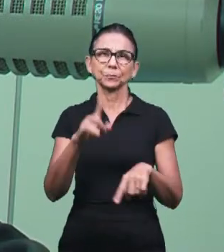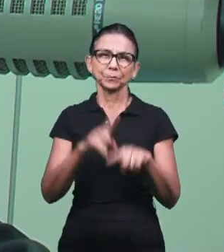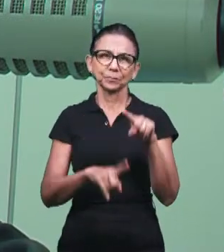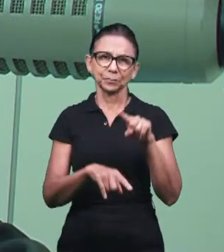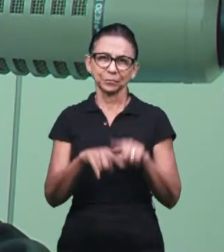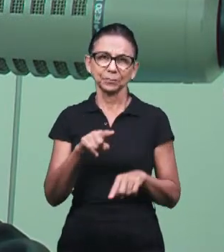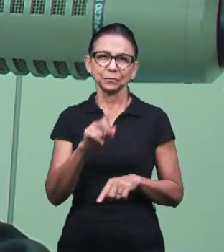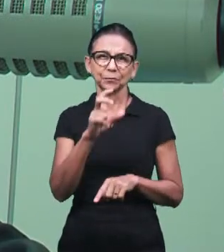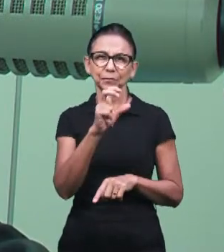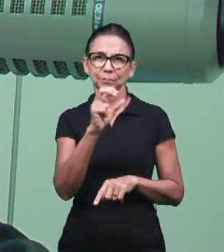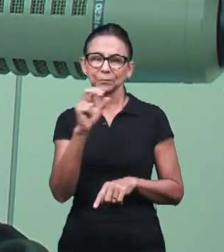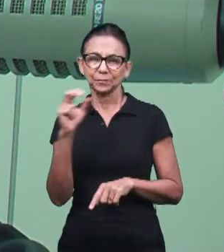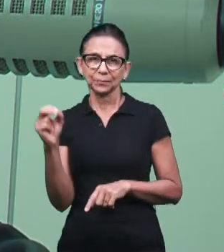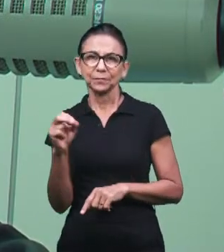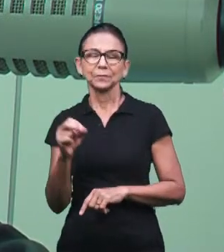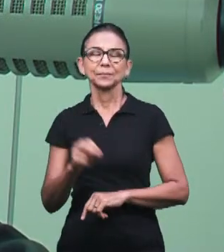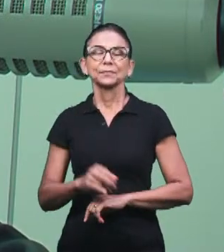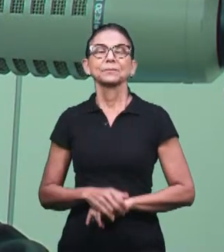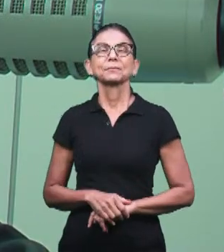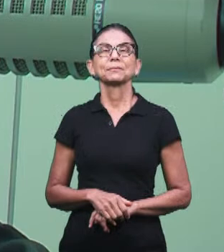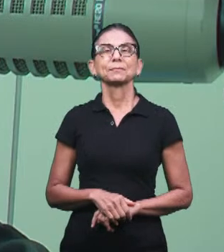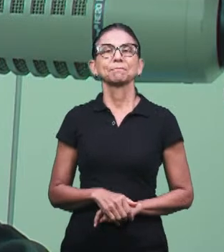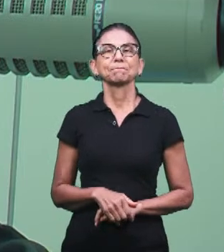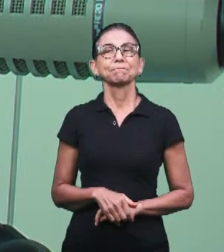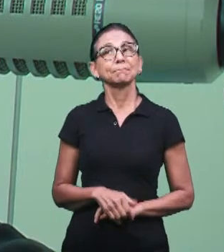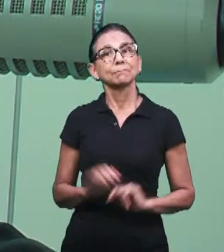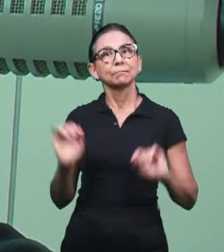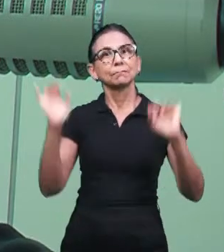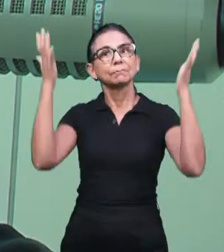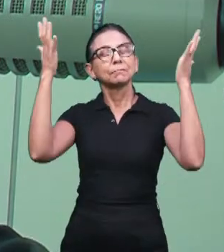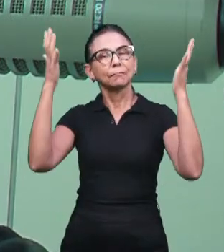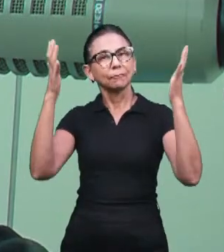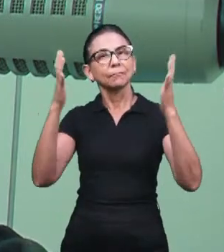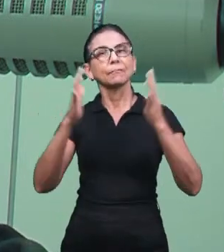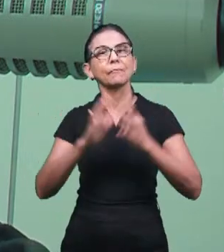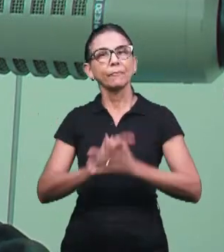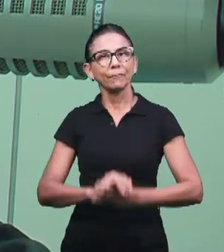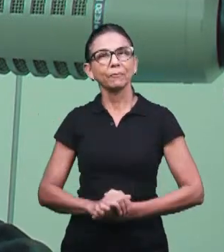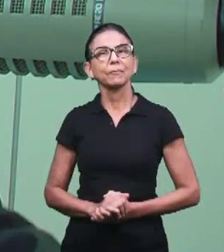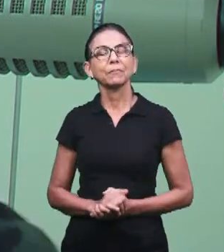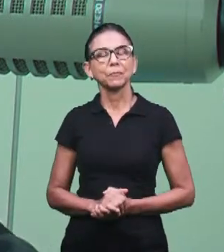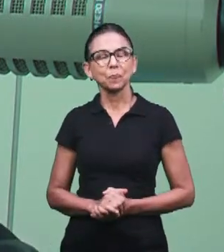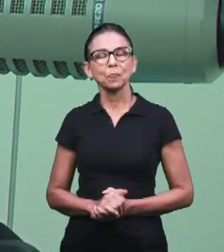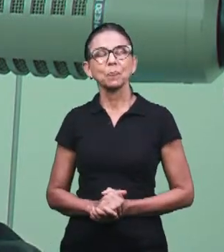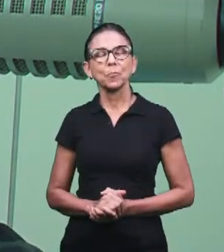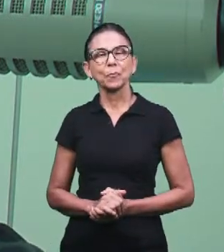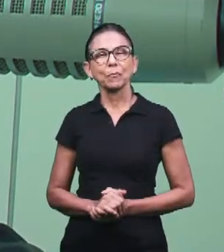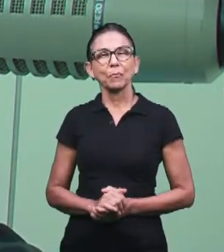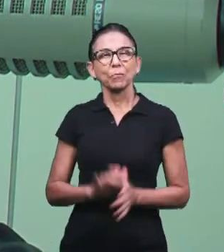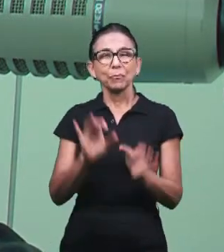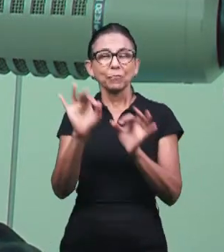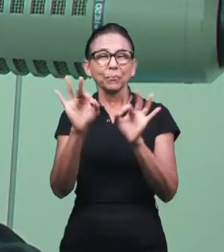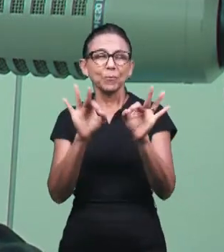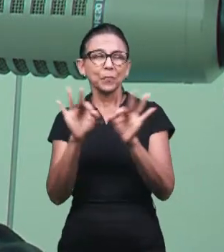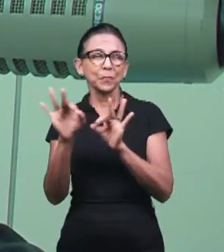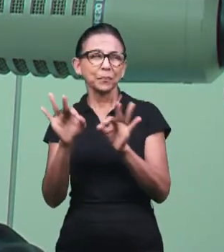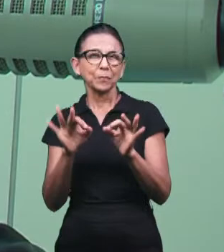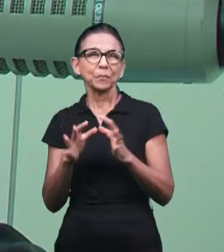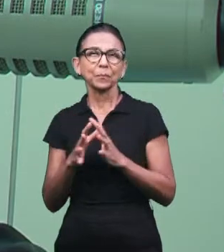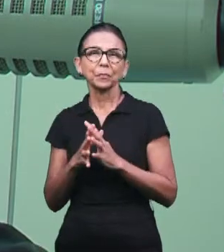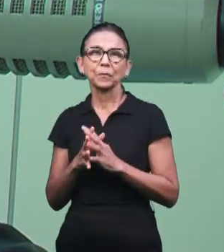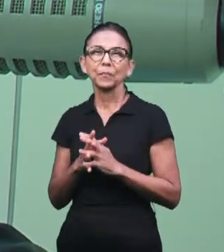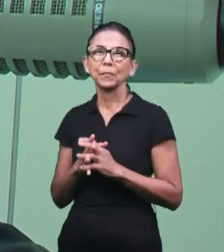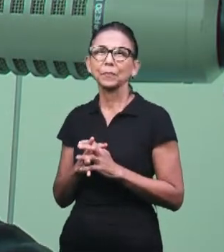participando. Foi um evento muito grande, a organização. E eu queria agora que o pastor comentasse um pouquinho